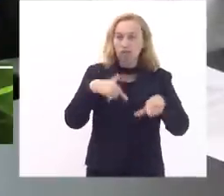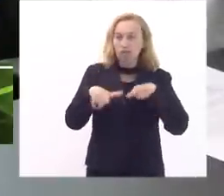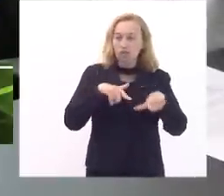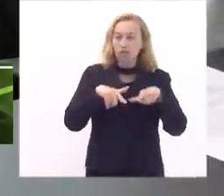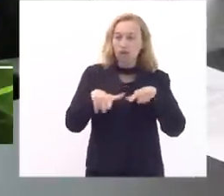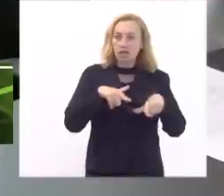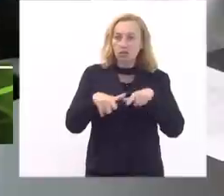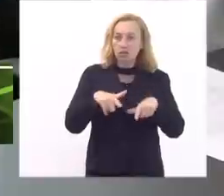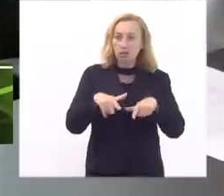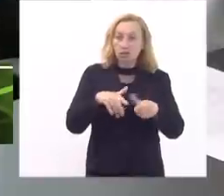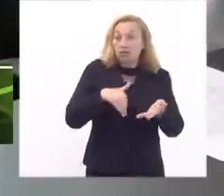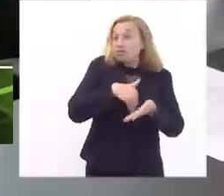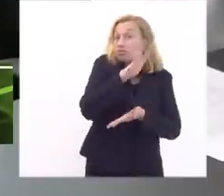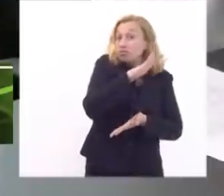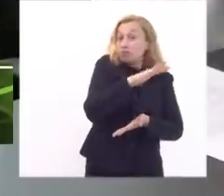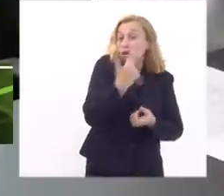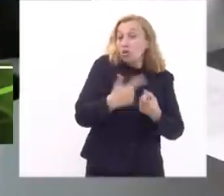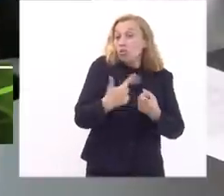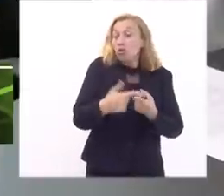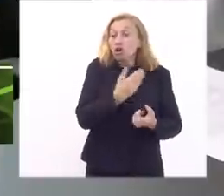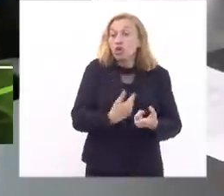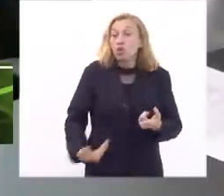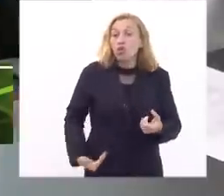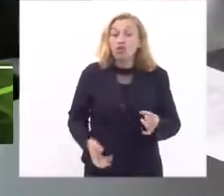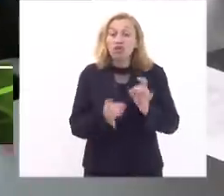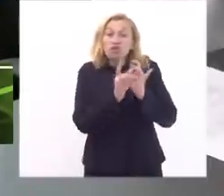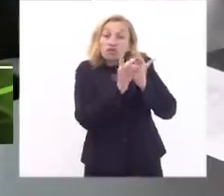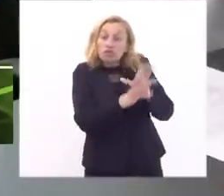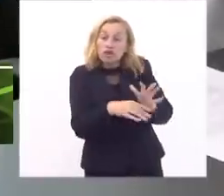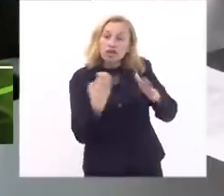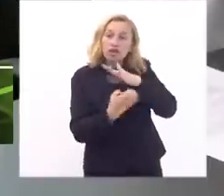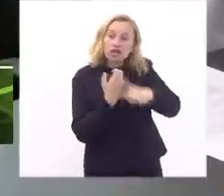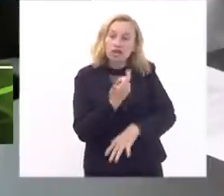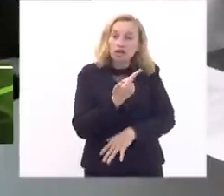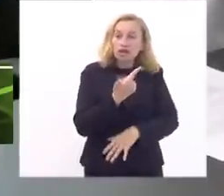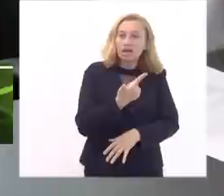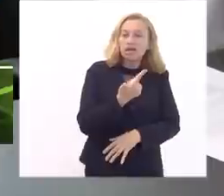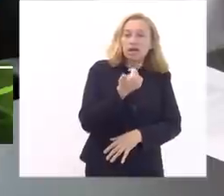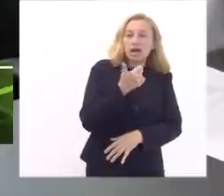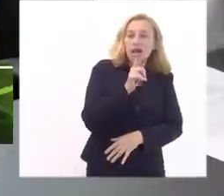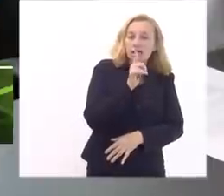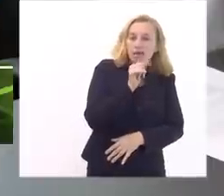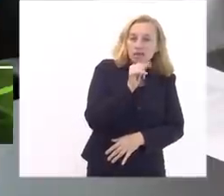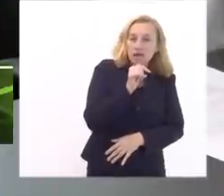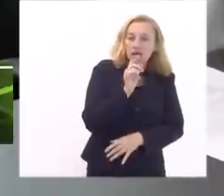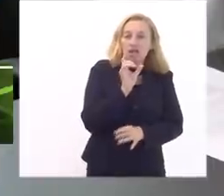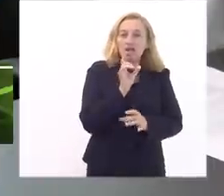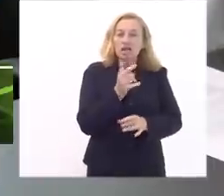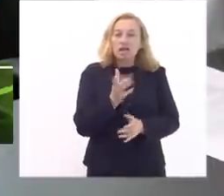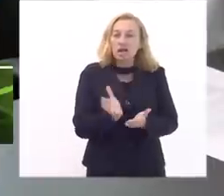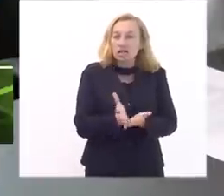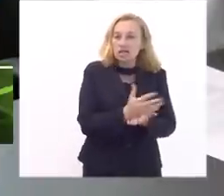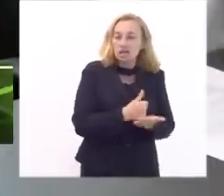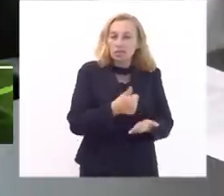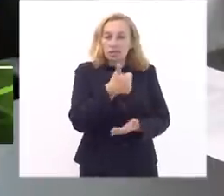rua, porque o governo vende a SEDAI, lucra 17 bilhões e não consegue